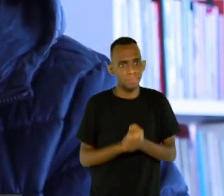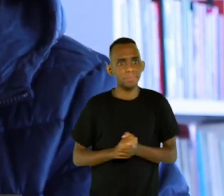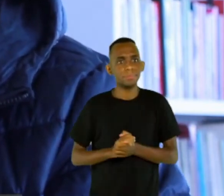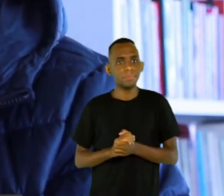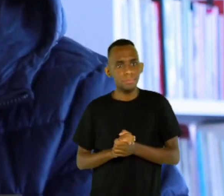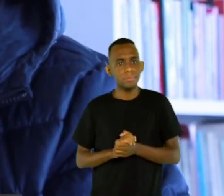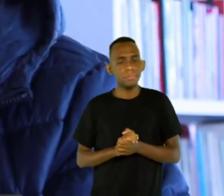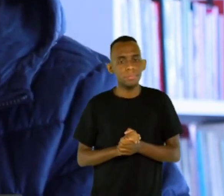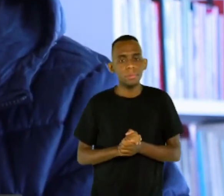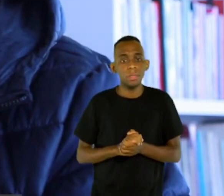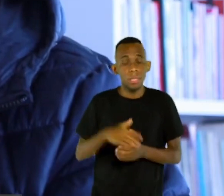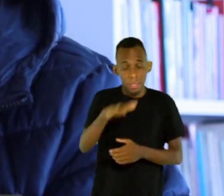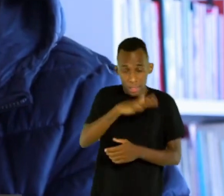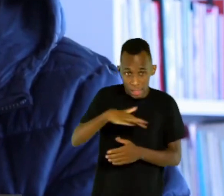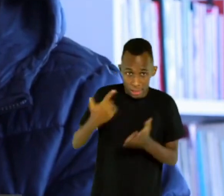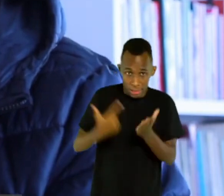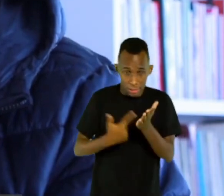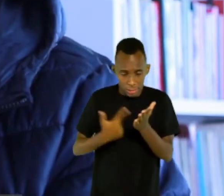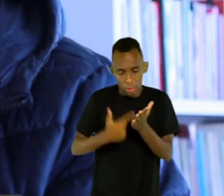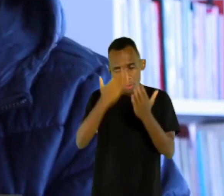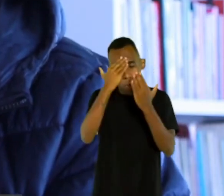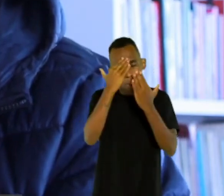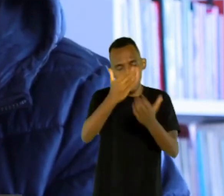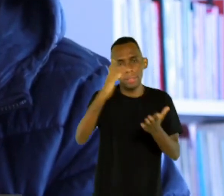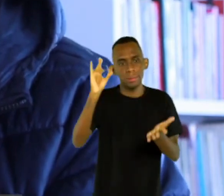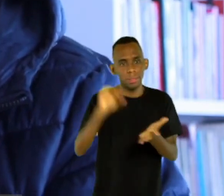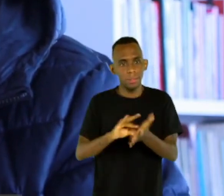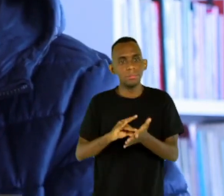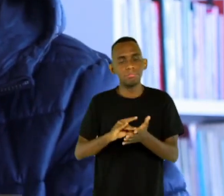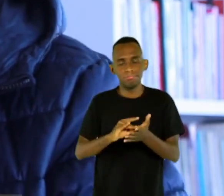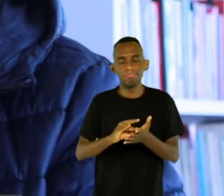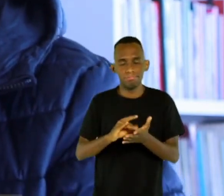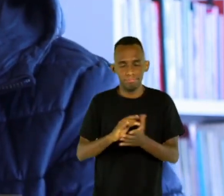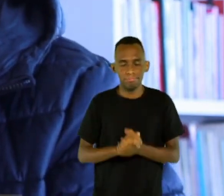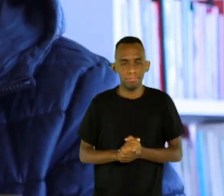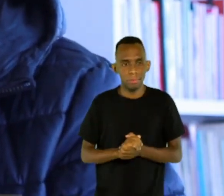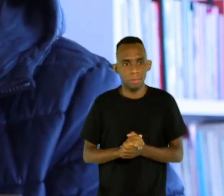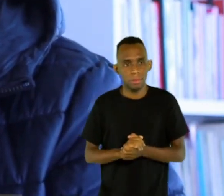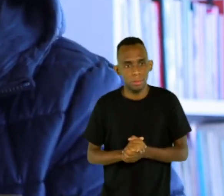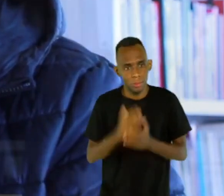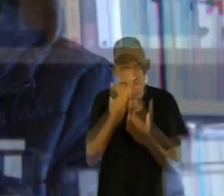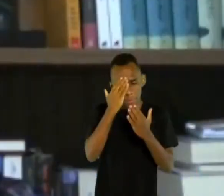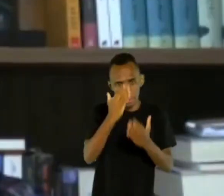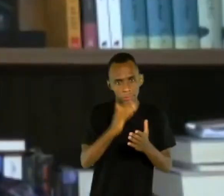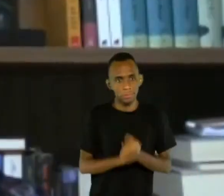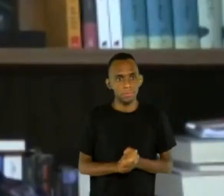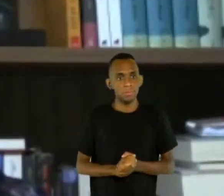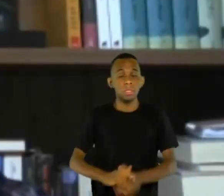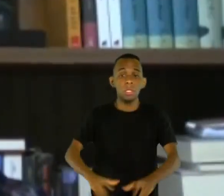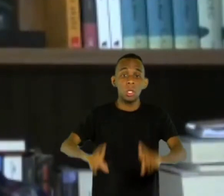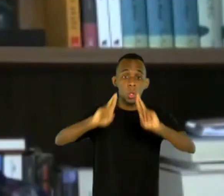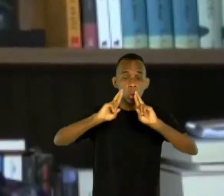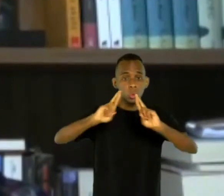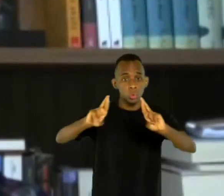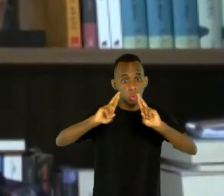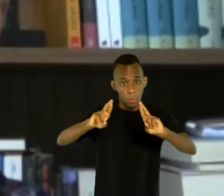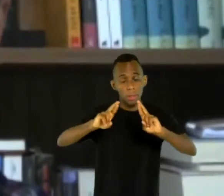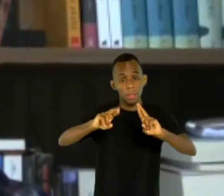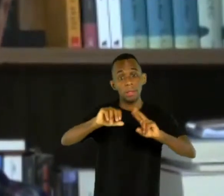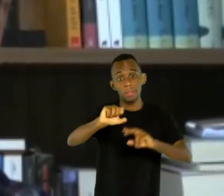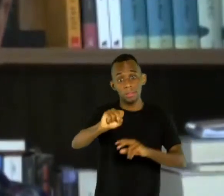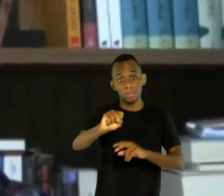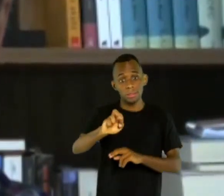à literatura brasileira, eu agradeço muito, viu? De coração. Eu que agradeço, eu agradeço. E espero que o Sérgio encontre